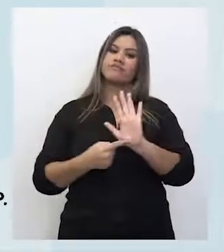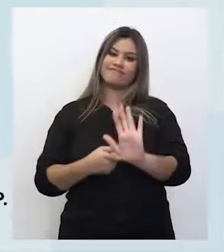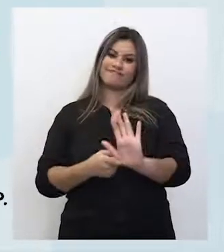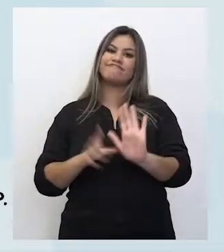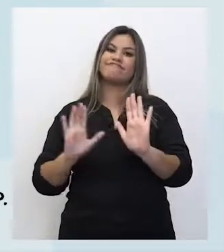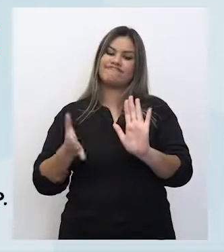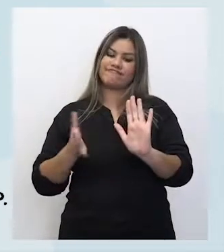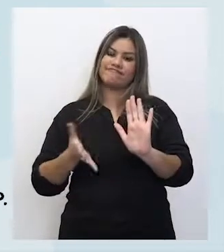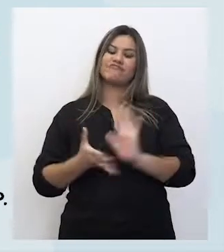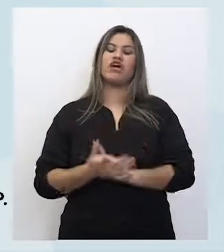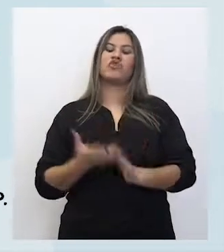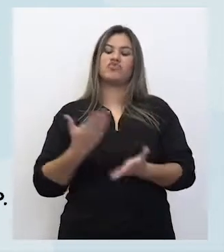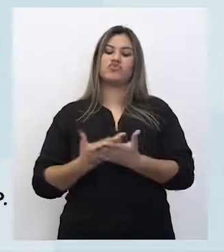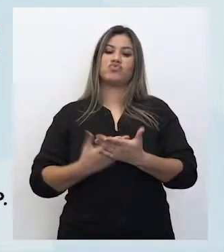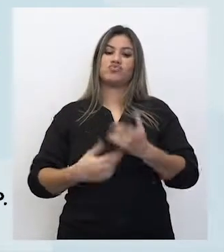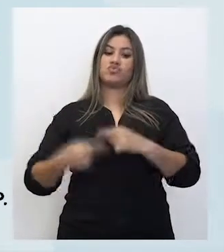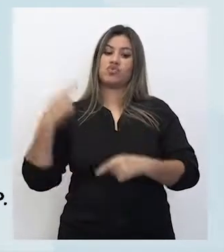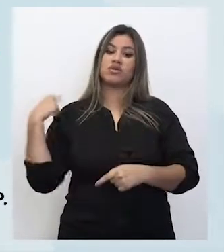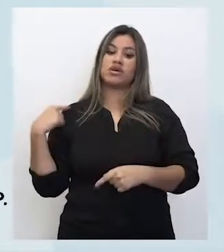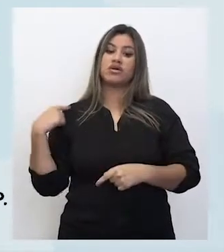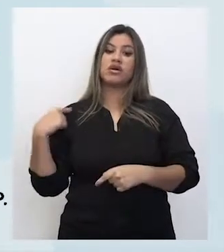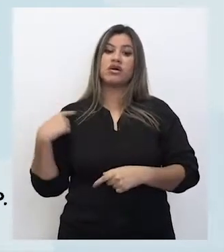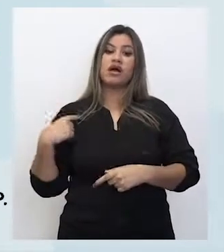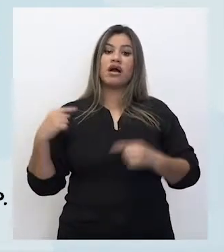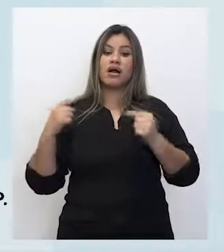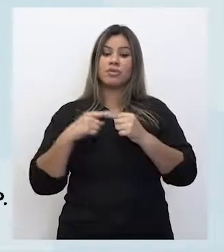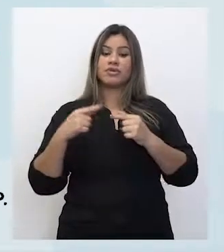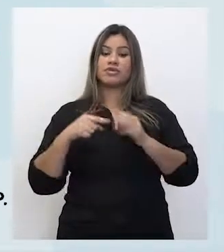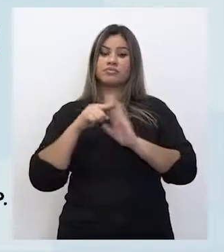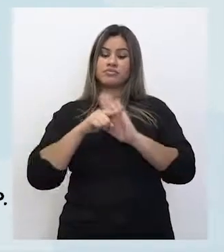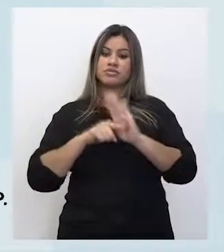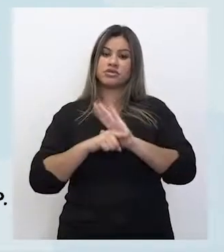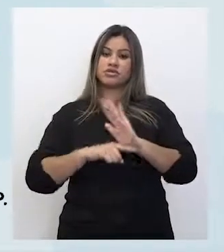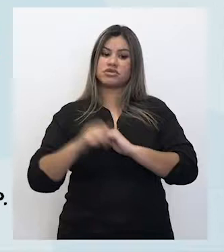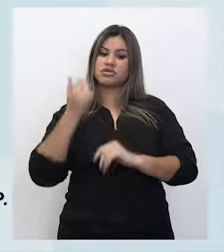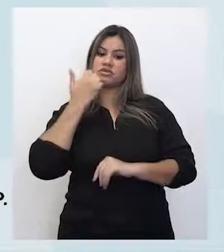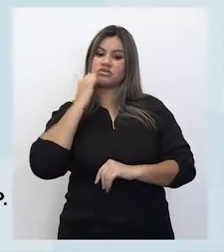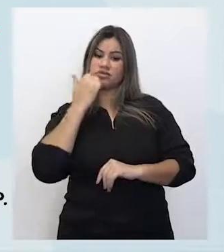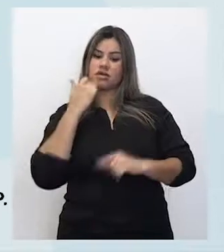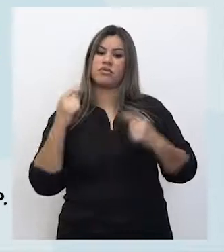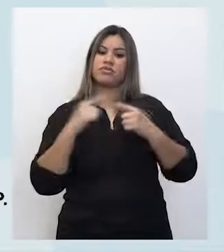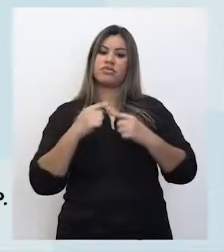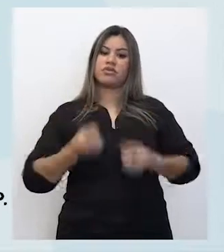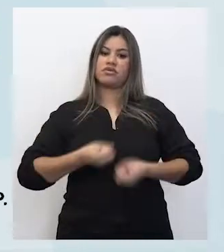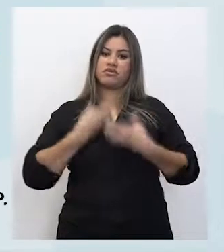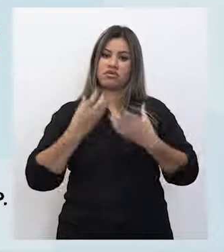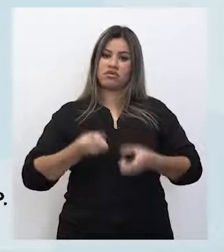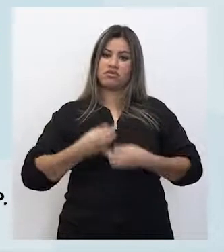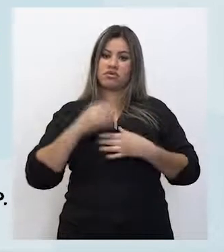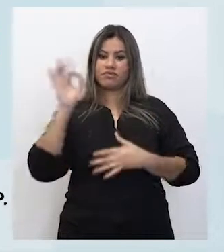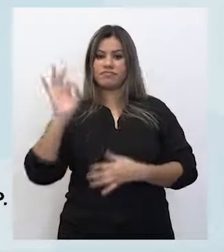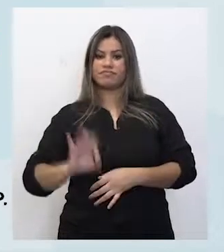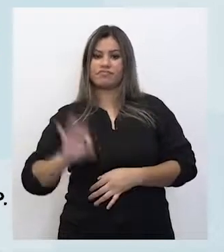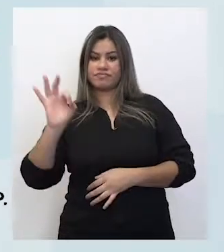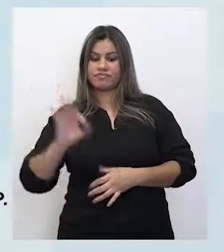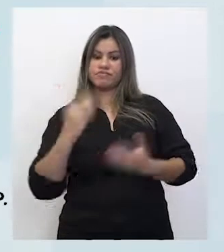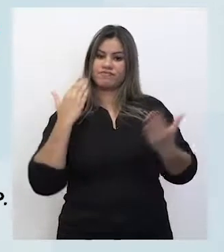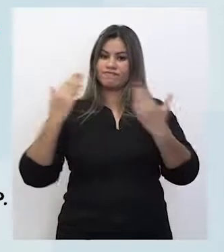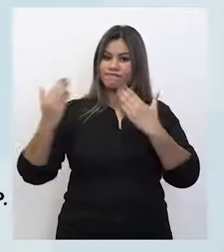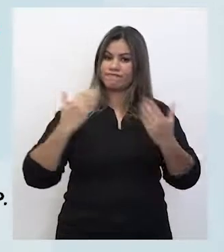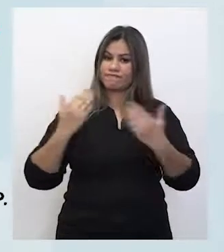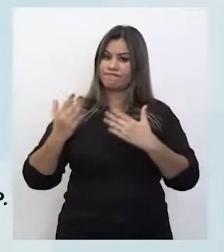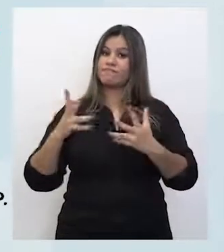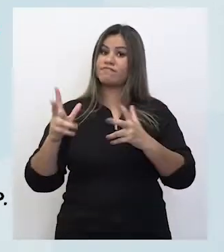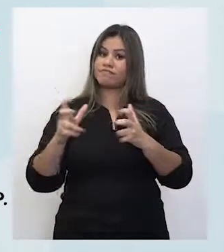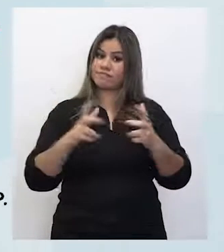tinha comentado na aula anterior. São resultados de pesquisas científicas expressos por meio de dados, percentuais, além de várias comparações. Presta